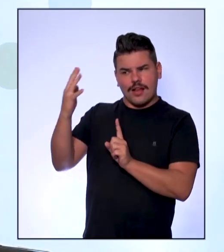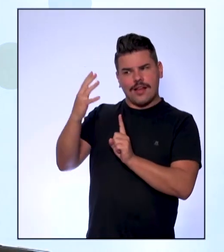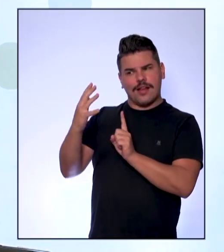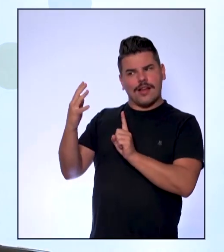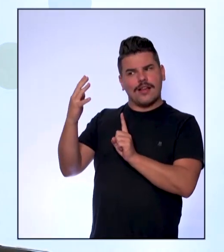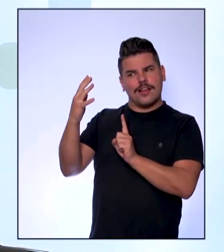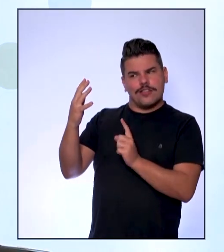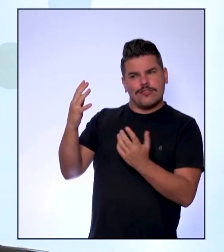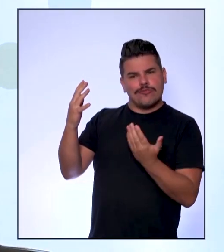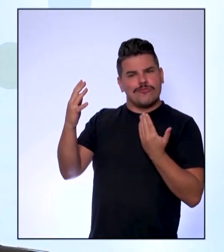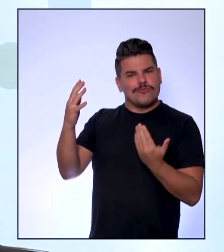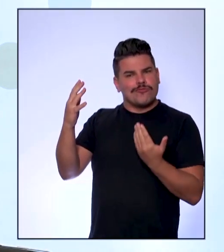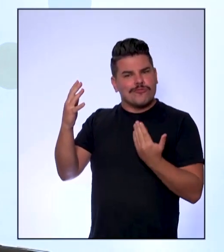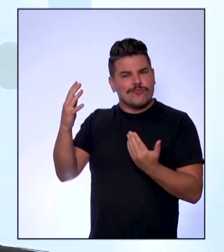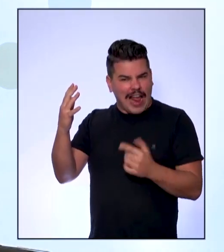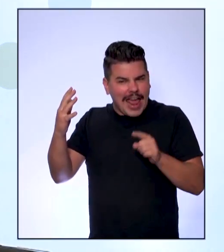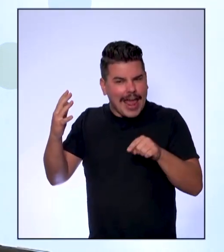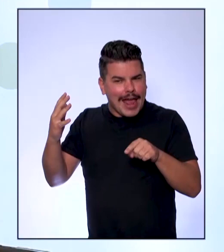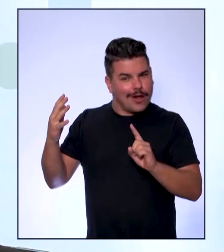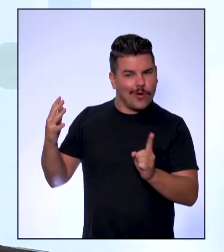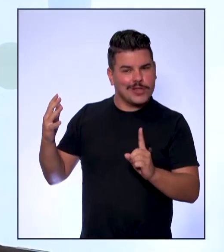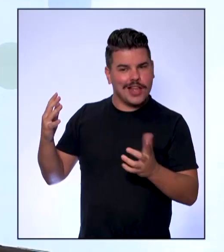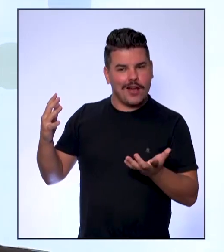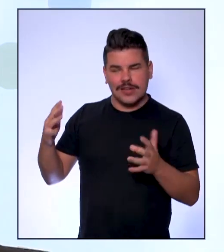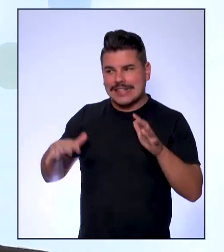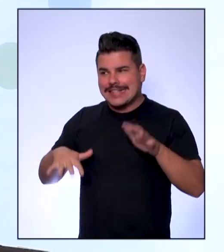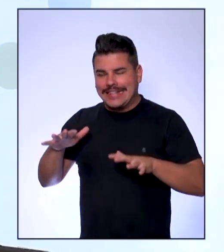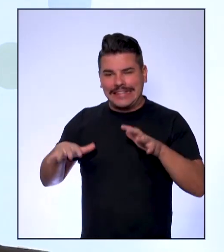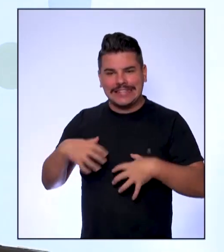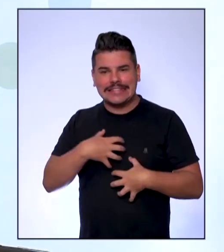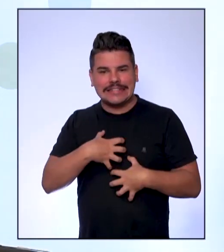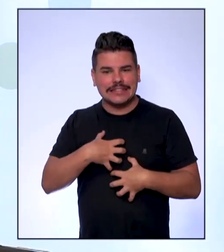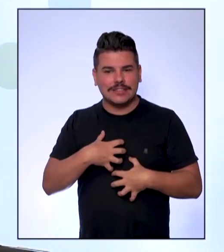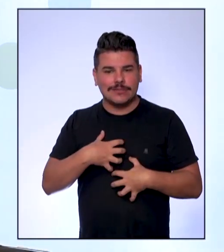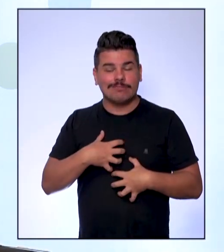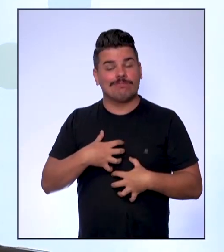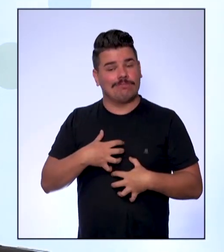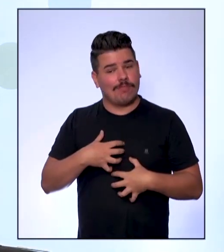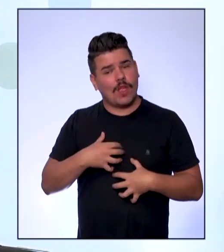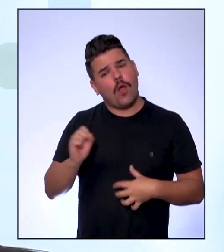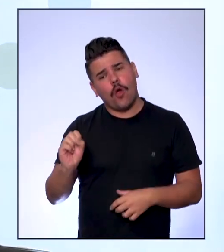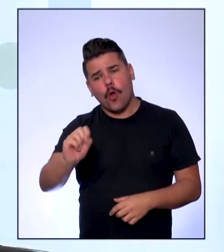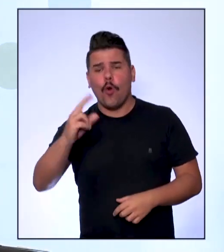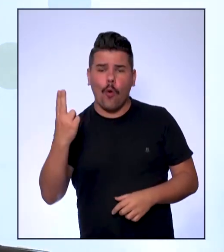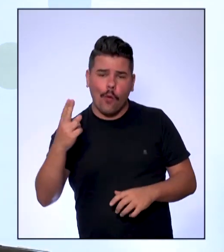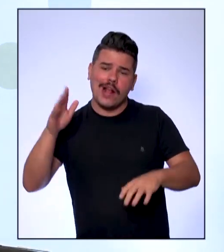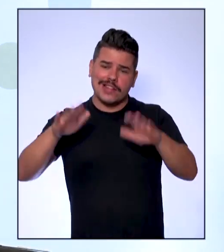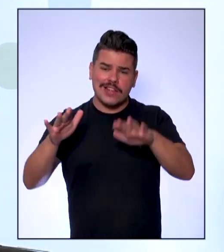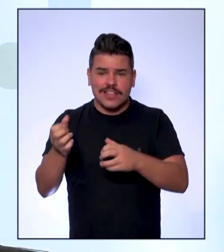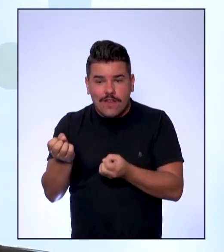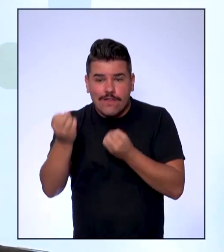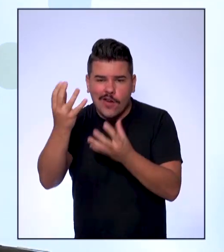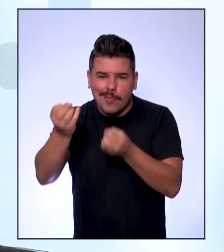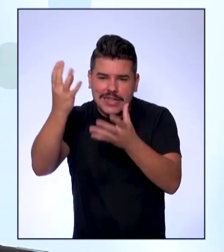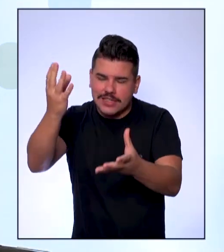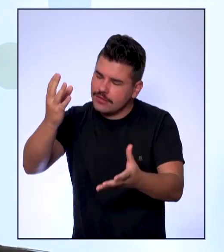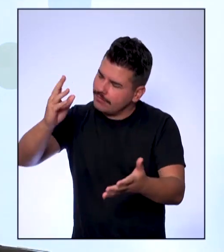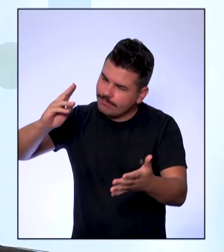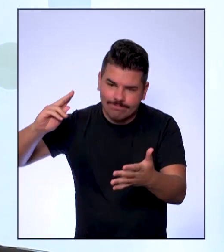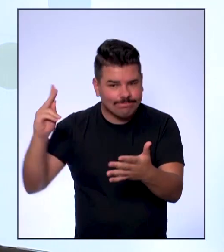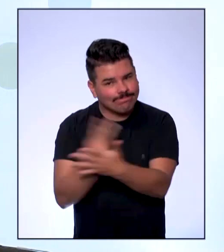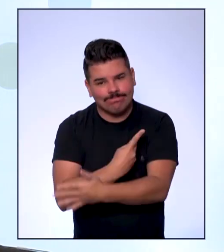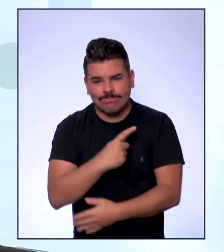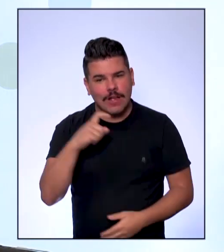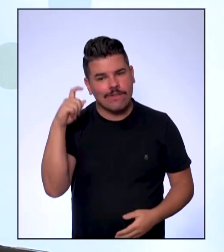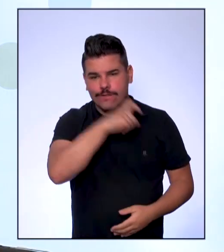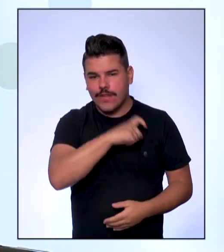né? Vamos dizer assim, quer que você tenha uma interpretação errada, ou pode ser uma notícia totalmente falsa, que vai